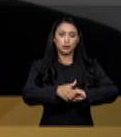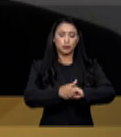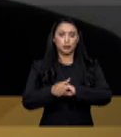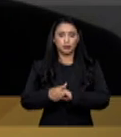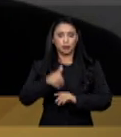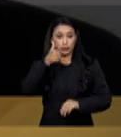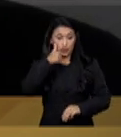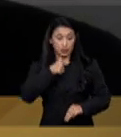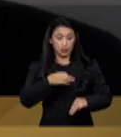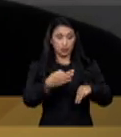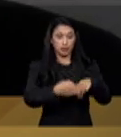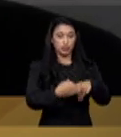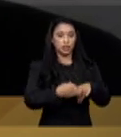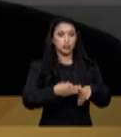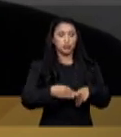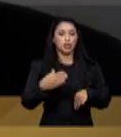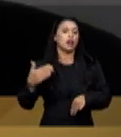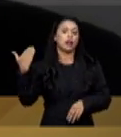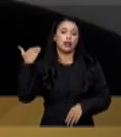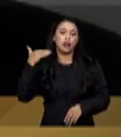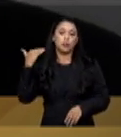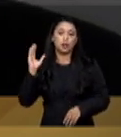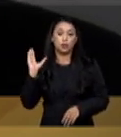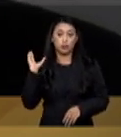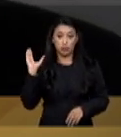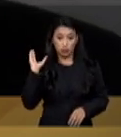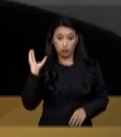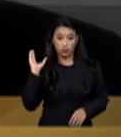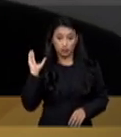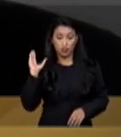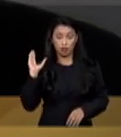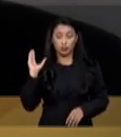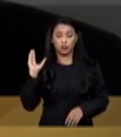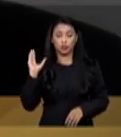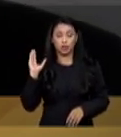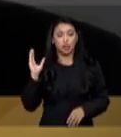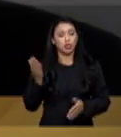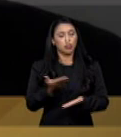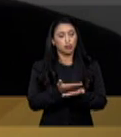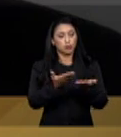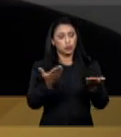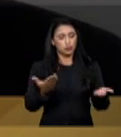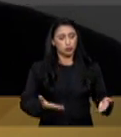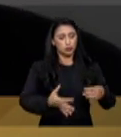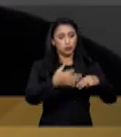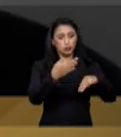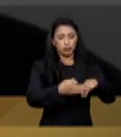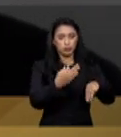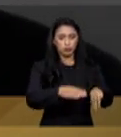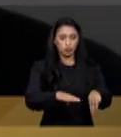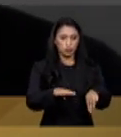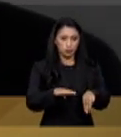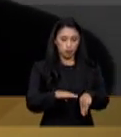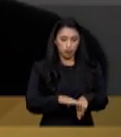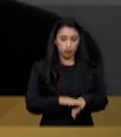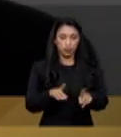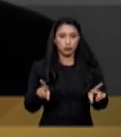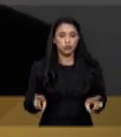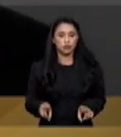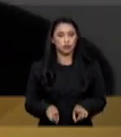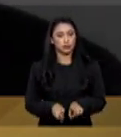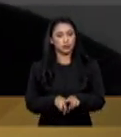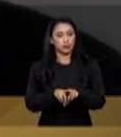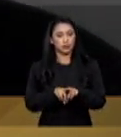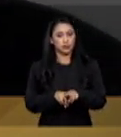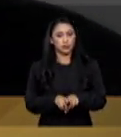Carmen Lúcia e Rosa Weber. Cumprimento os eminentes pares, bem como